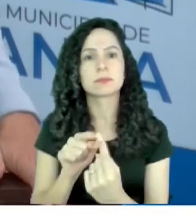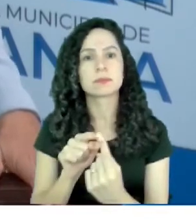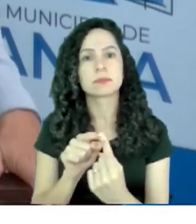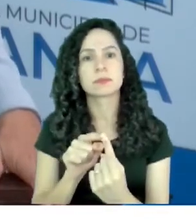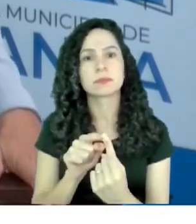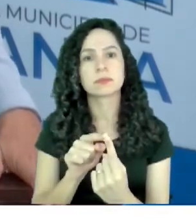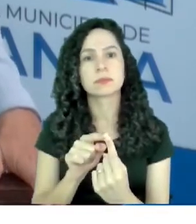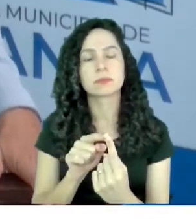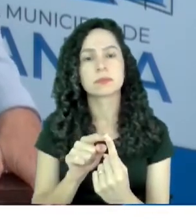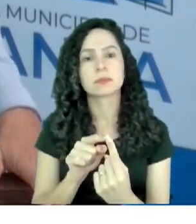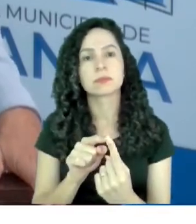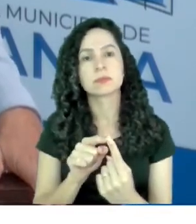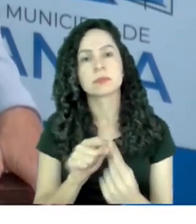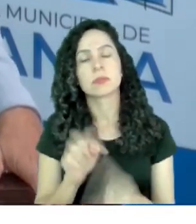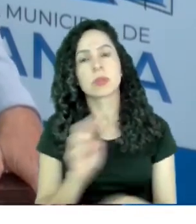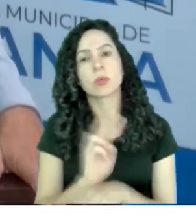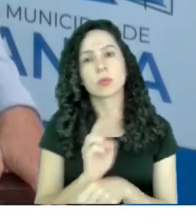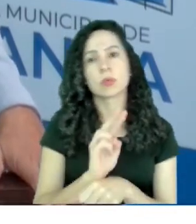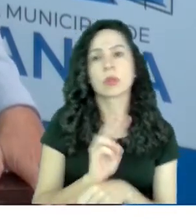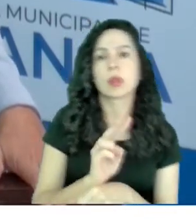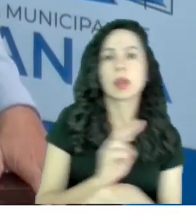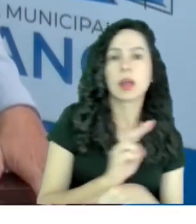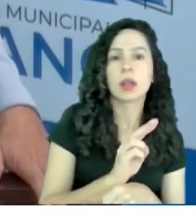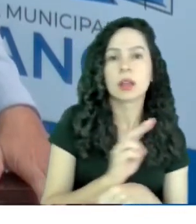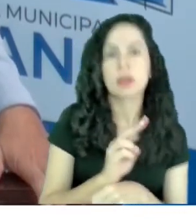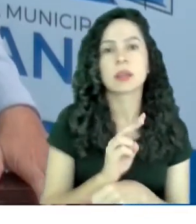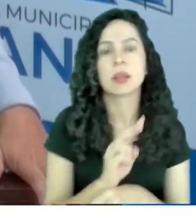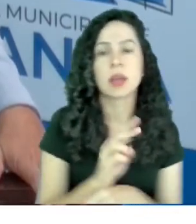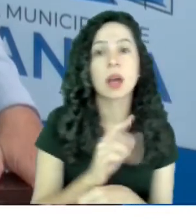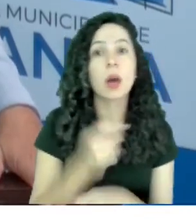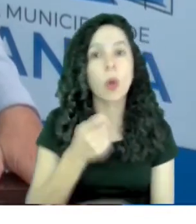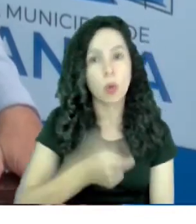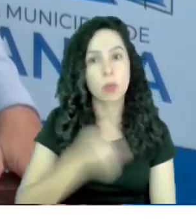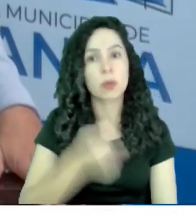da vigilância sanitária, cobrando que os proprietários